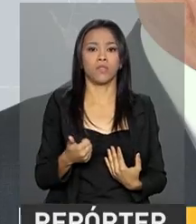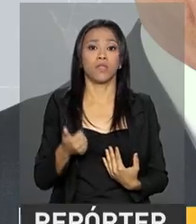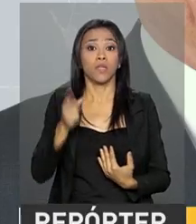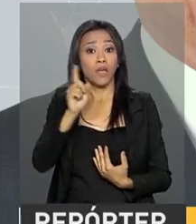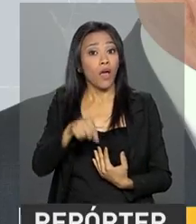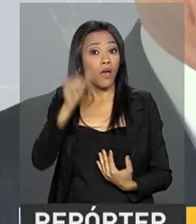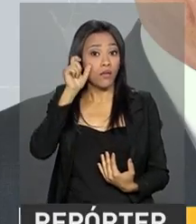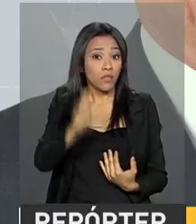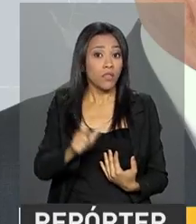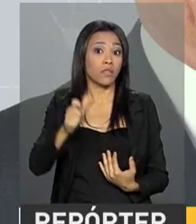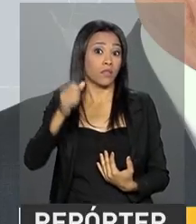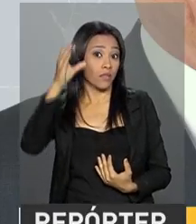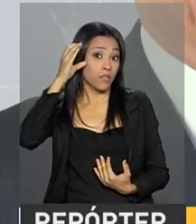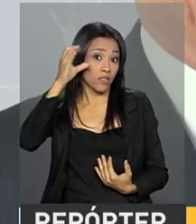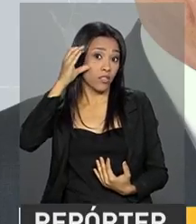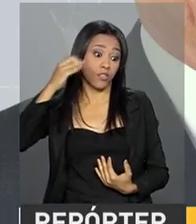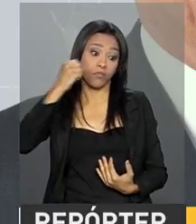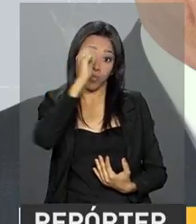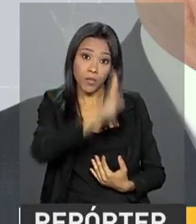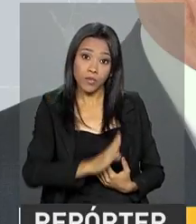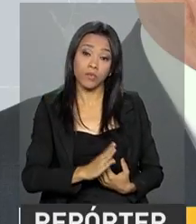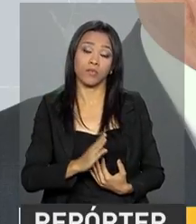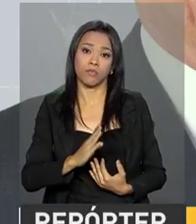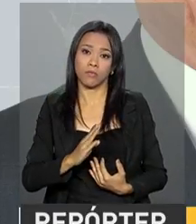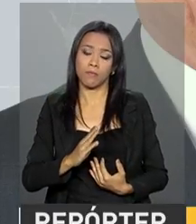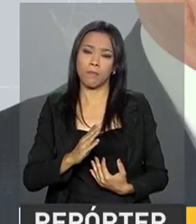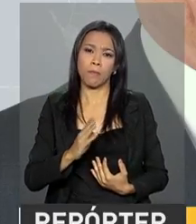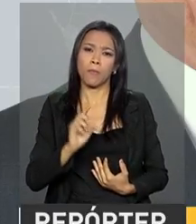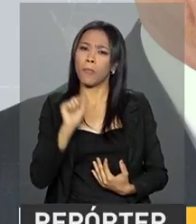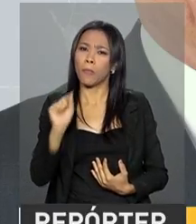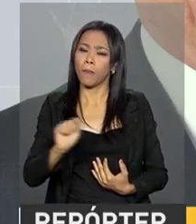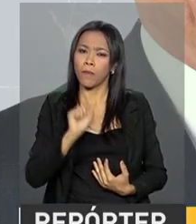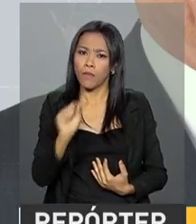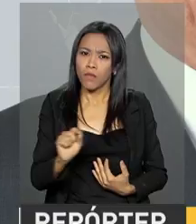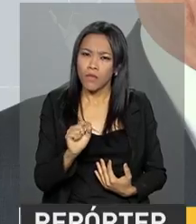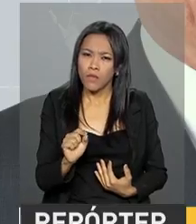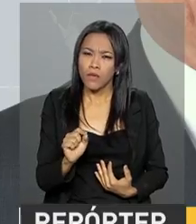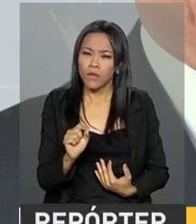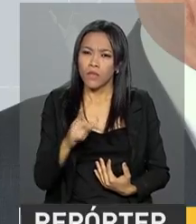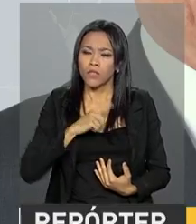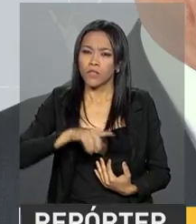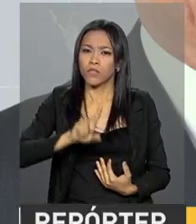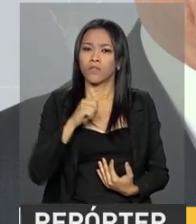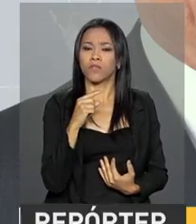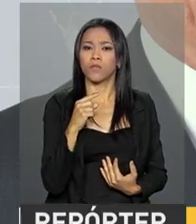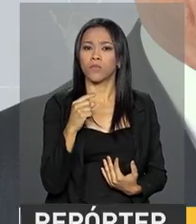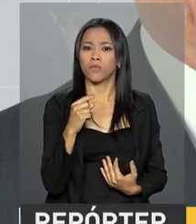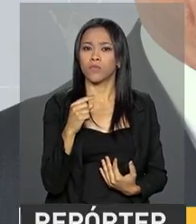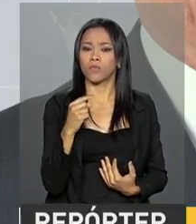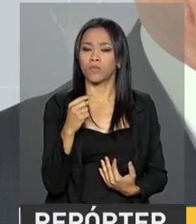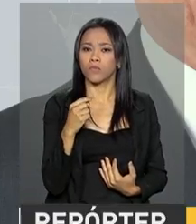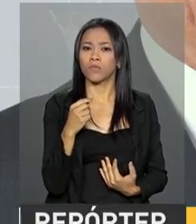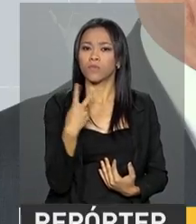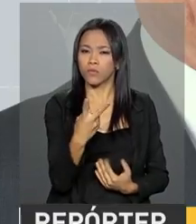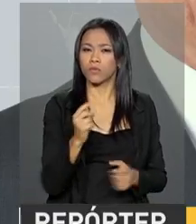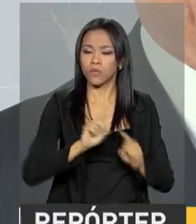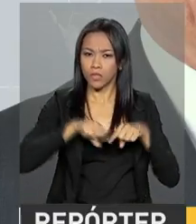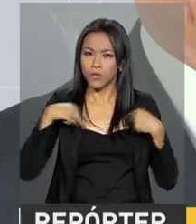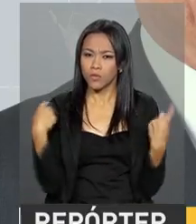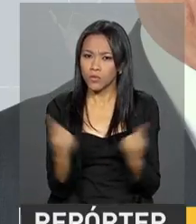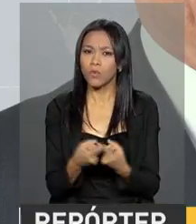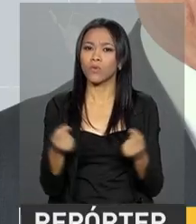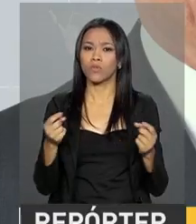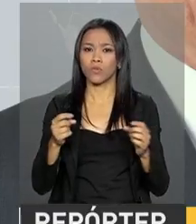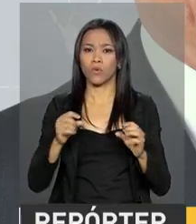interesse da China pelo Brasil. Quem assistiu aos eventos de hoje, a reunião que tivemos com o presidente do Conselho